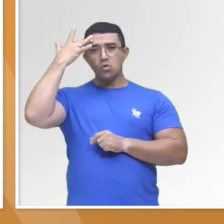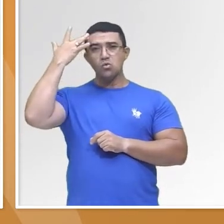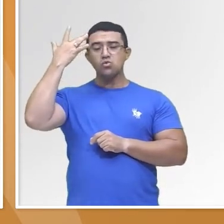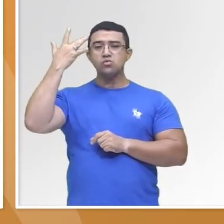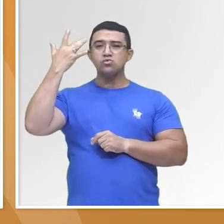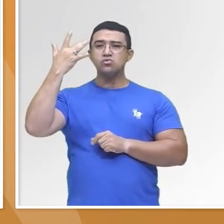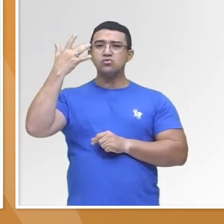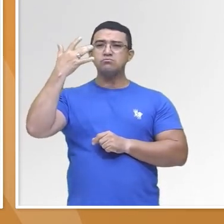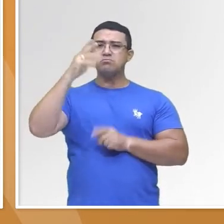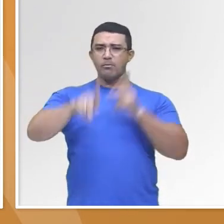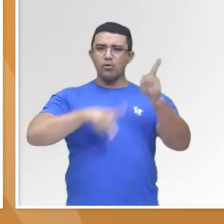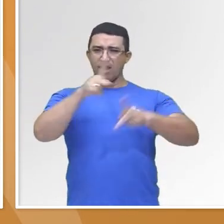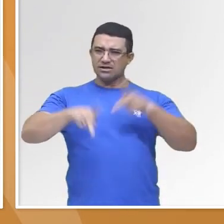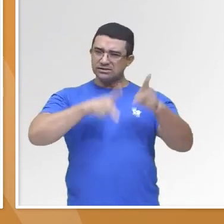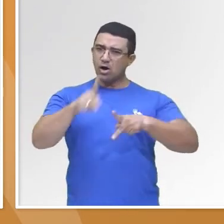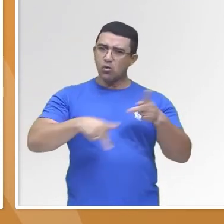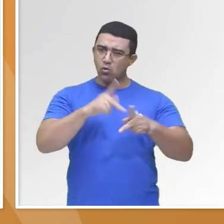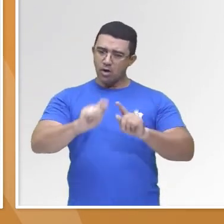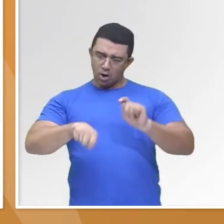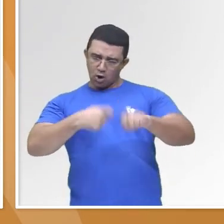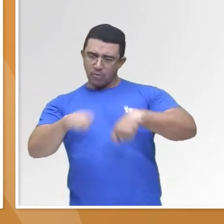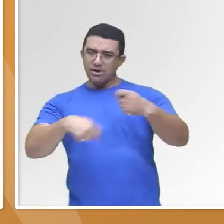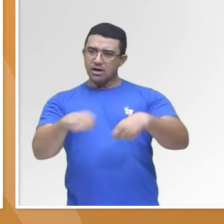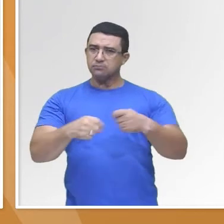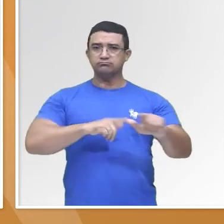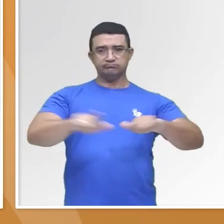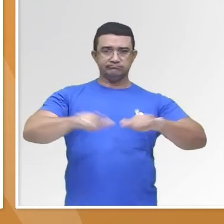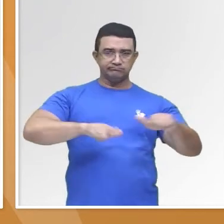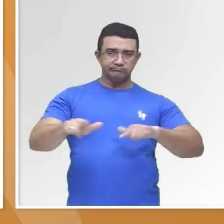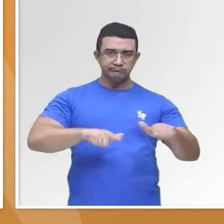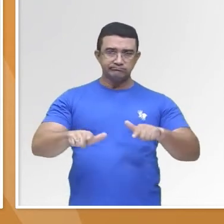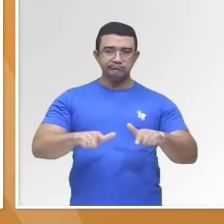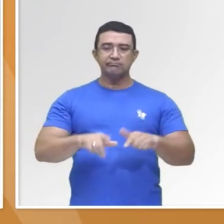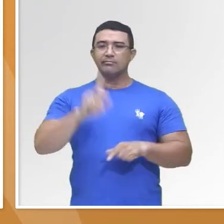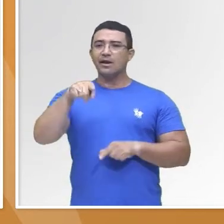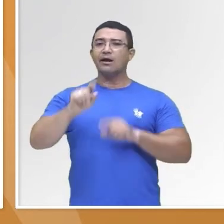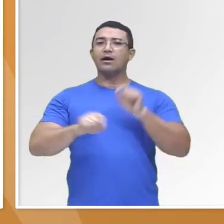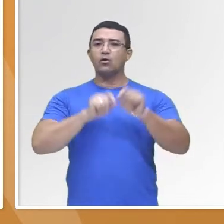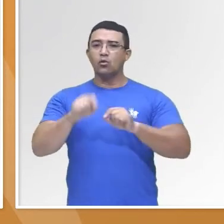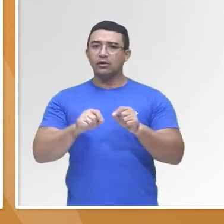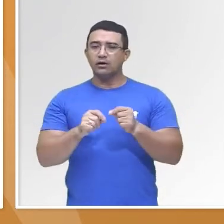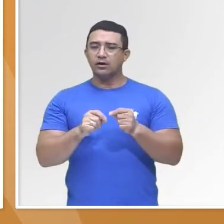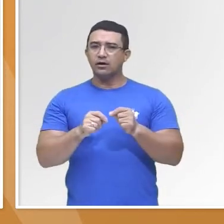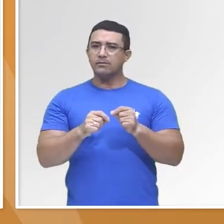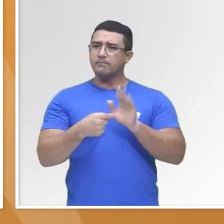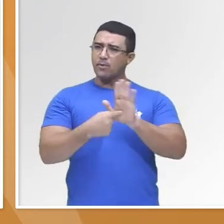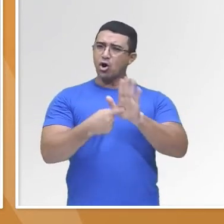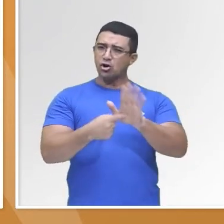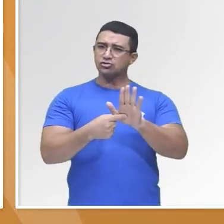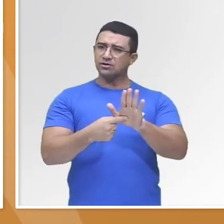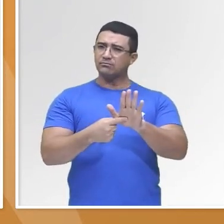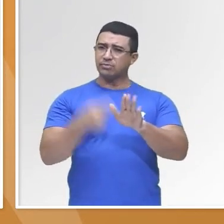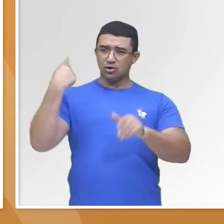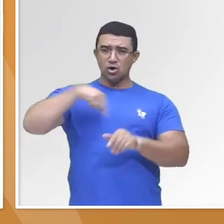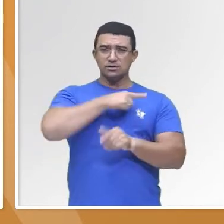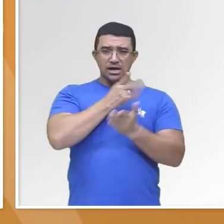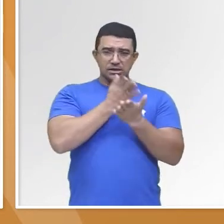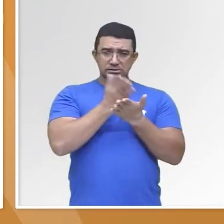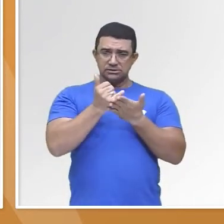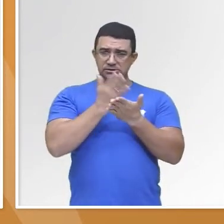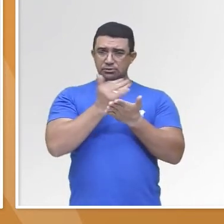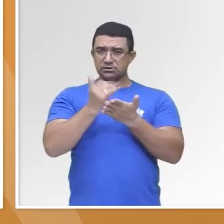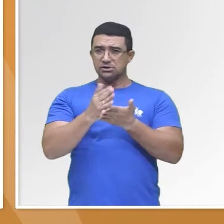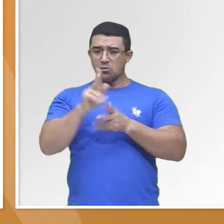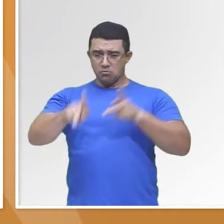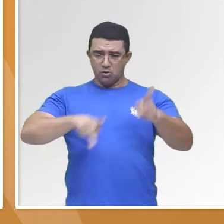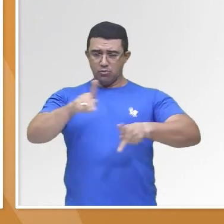tá? A população economicamente ativa, ela vai mostrar para a gente justamente isso, ó, a distribuição da população